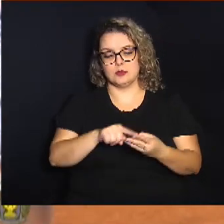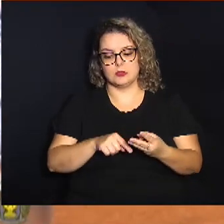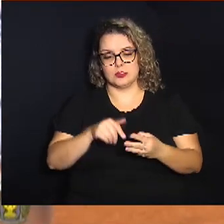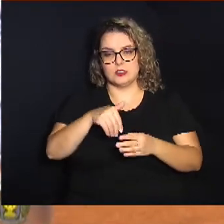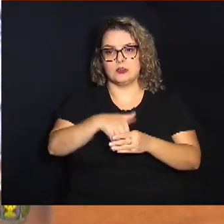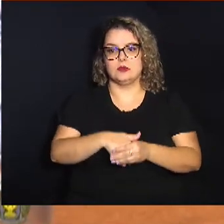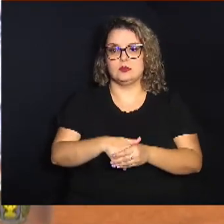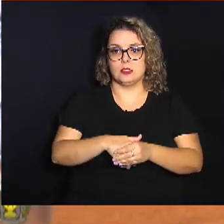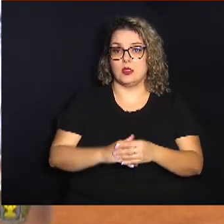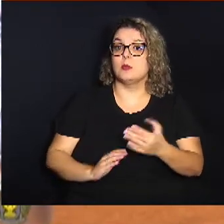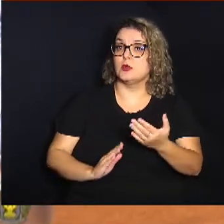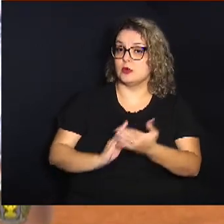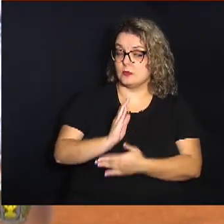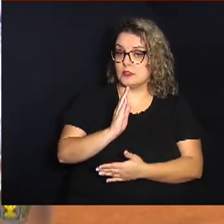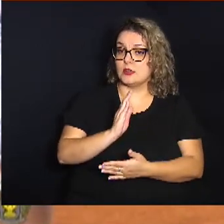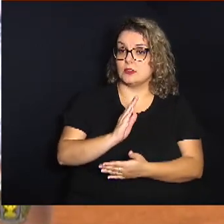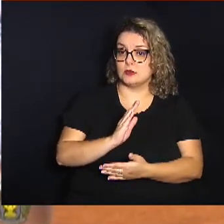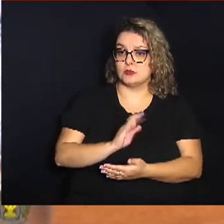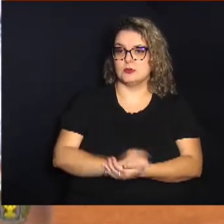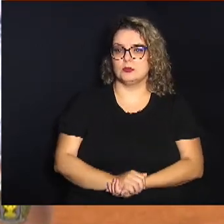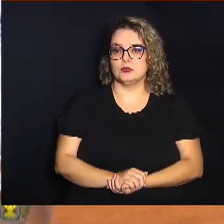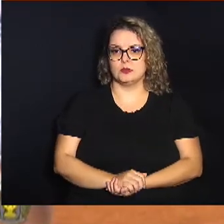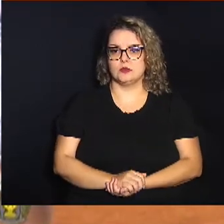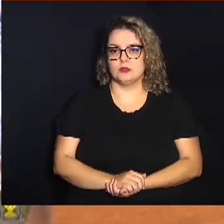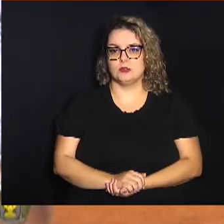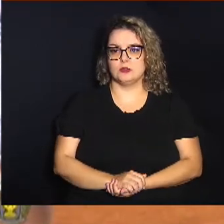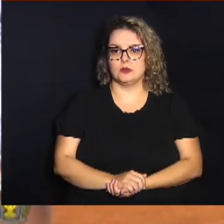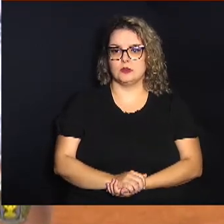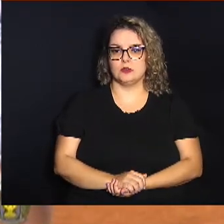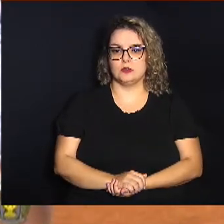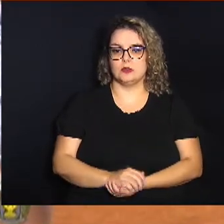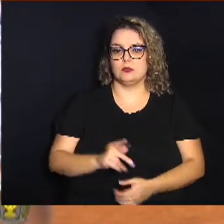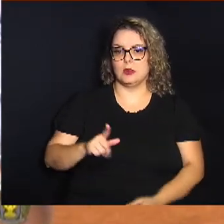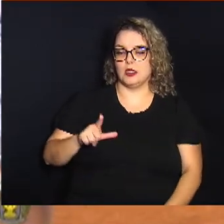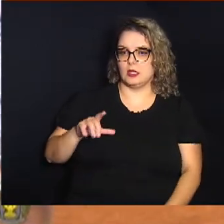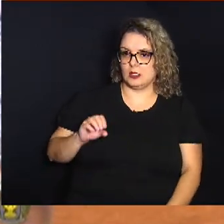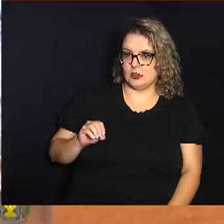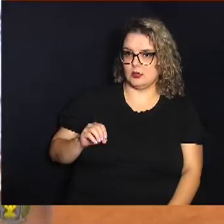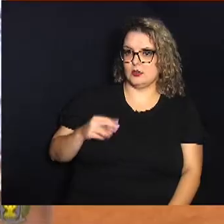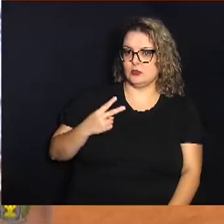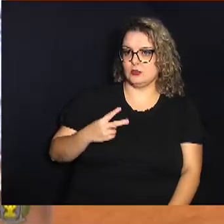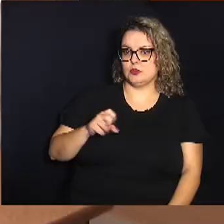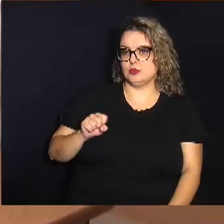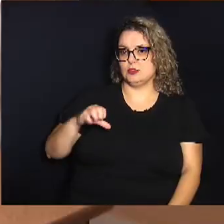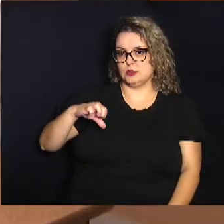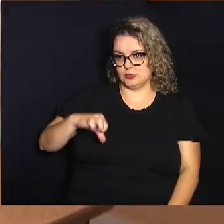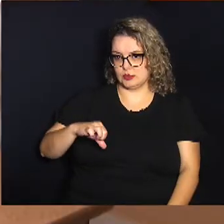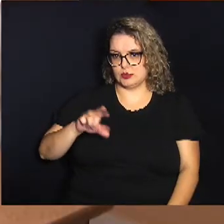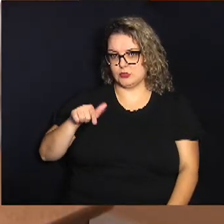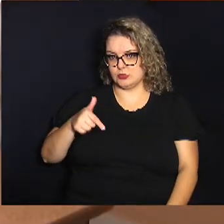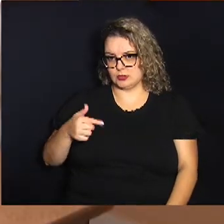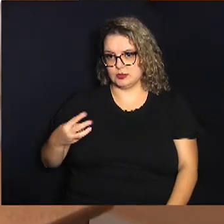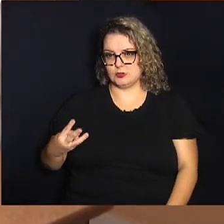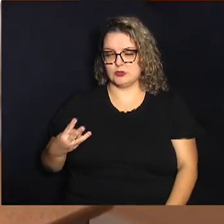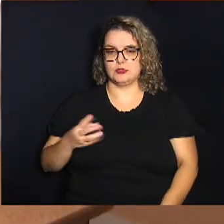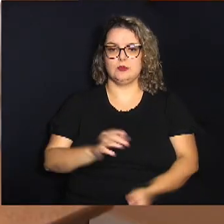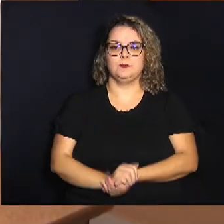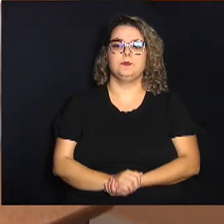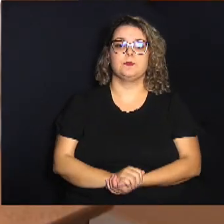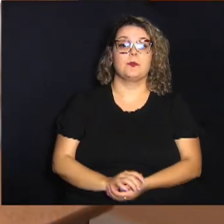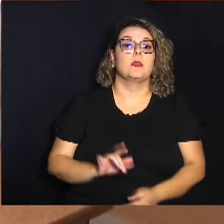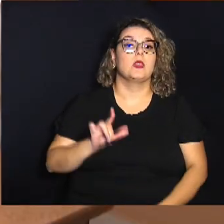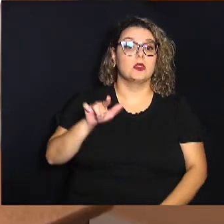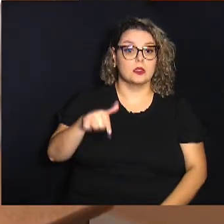está aprovado essa PLO 289-2023. Em seguida, os